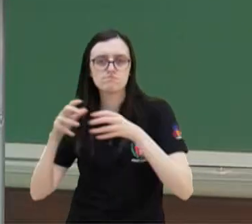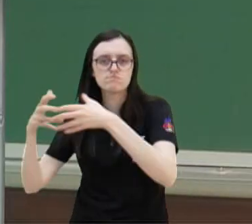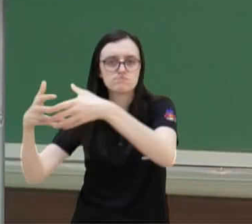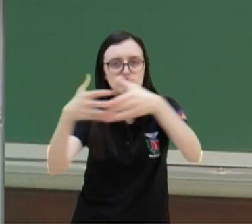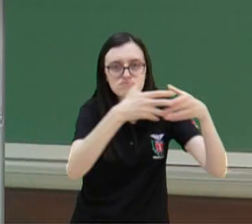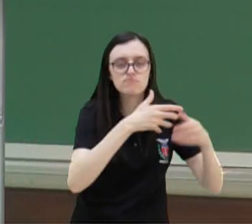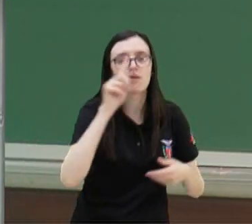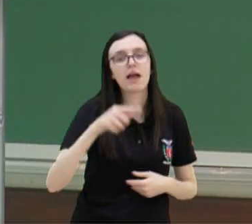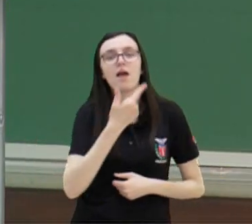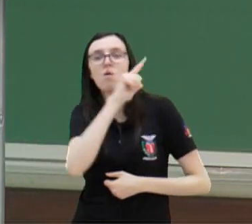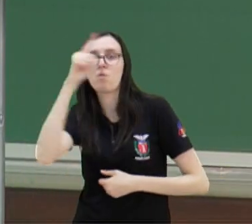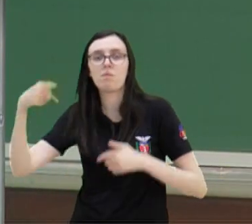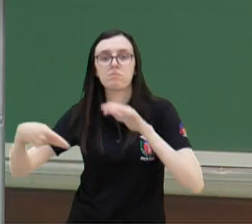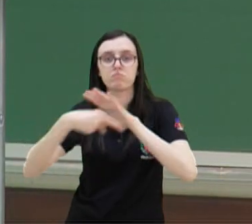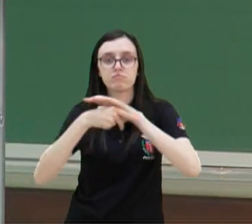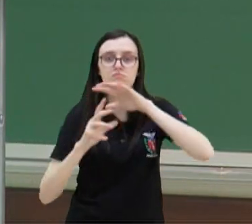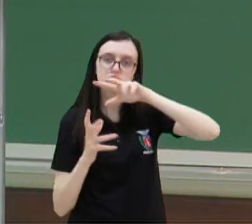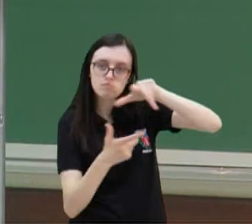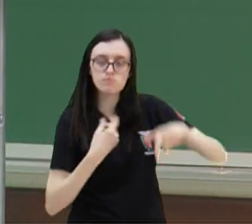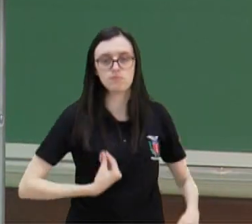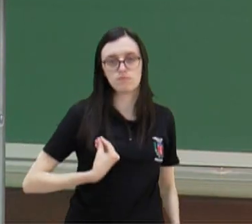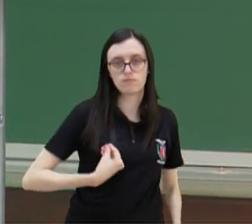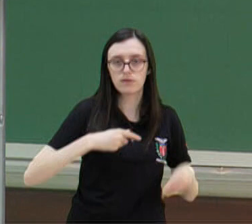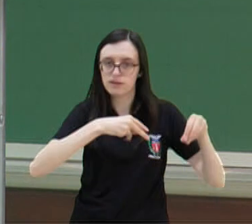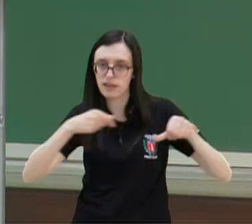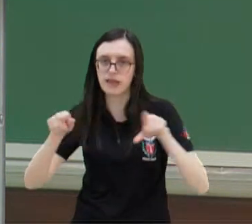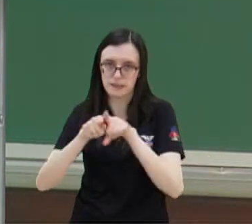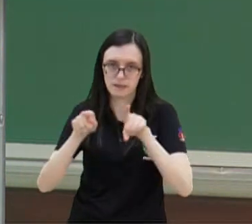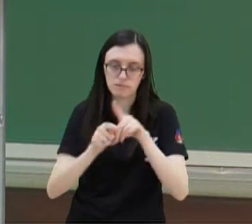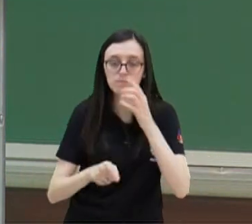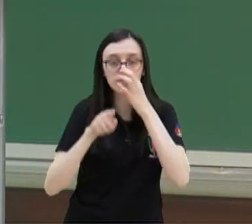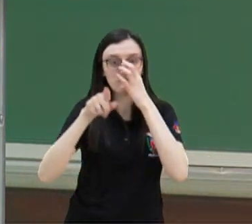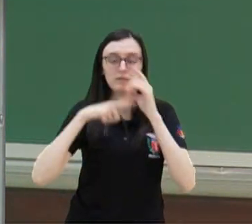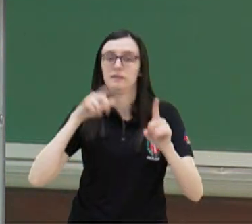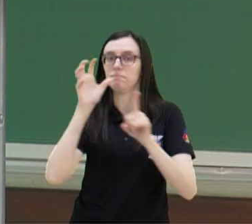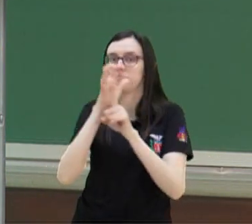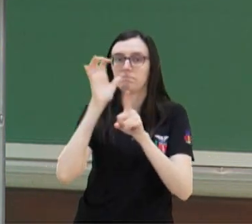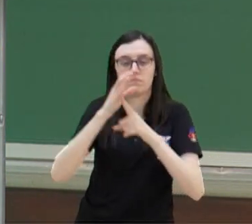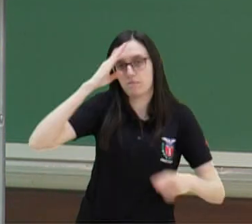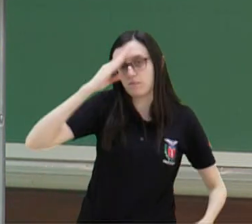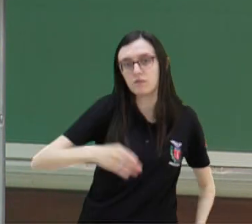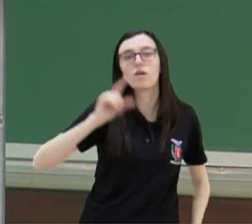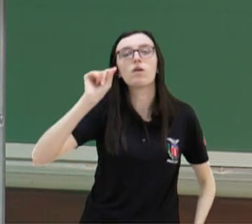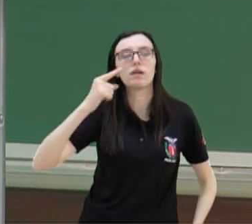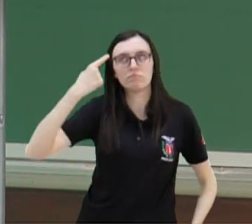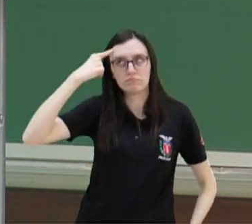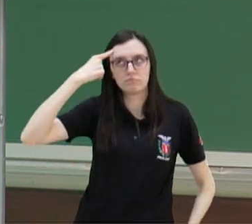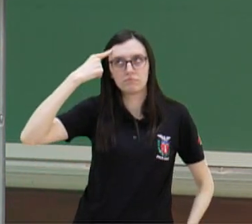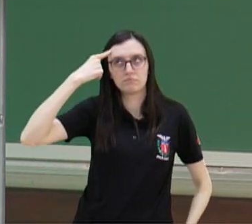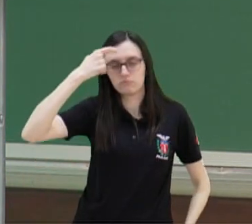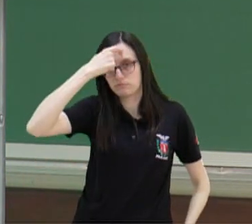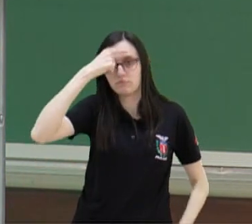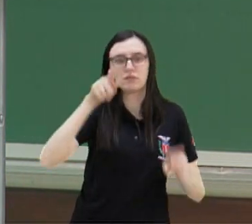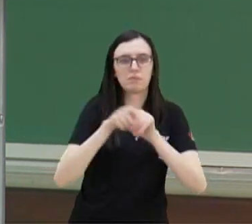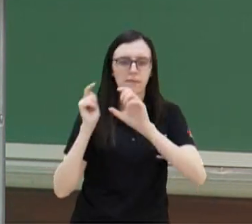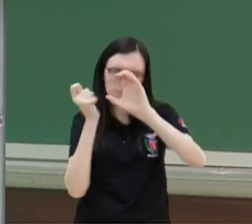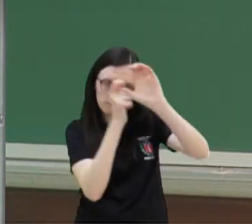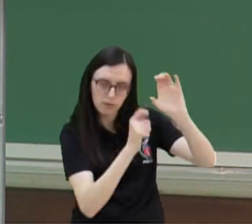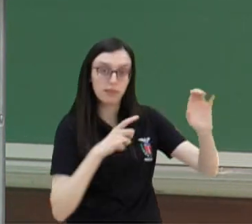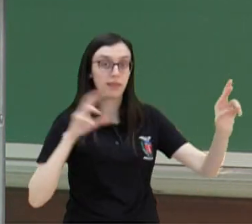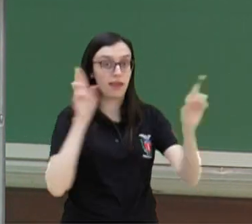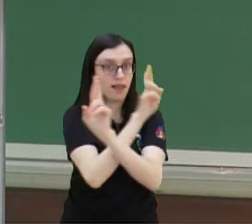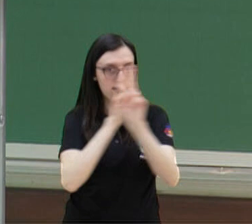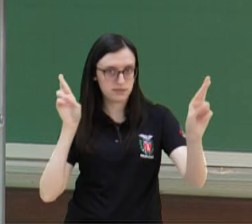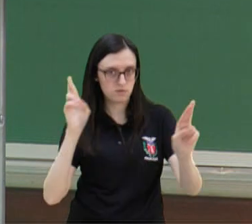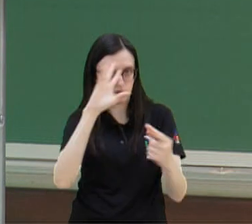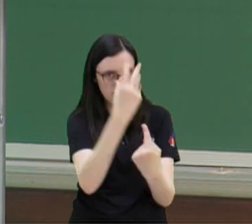civilizações de outras partes, de outros continentes, de outros territórios. E isso influenciou diretamente o pensamento e também a escultura, por exemplo,